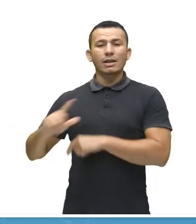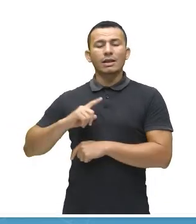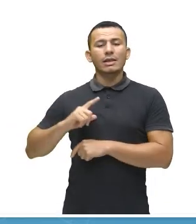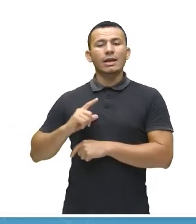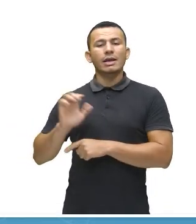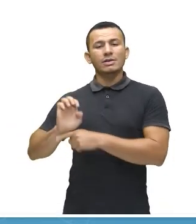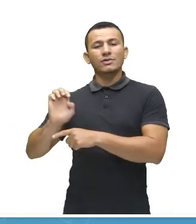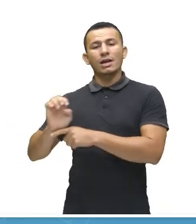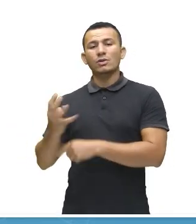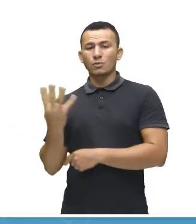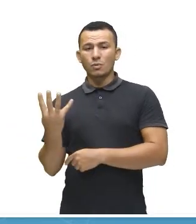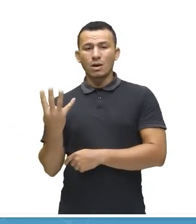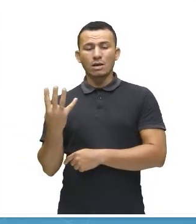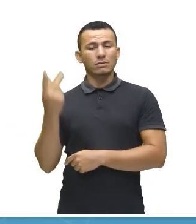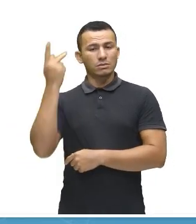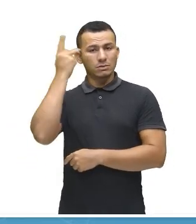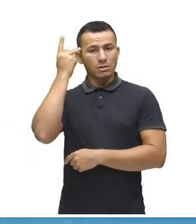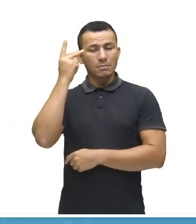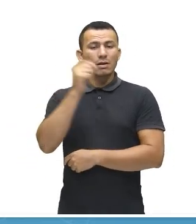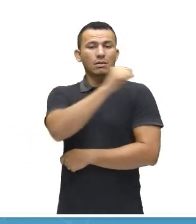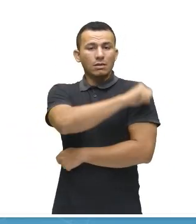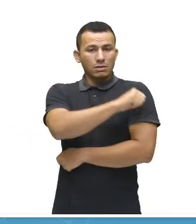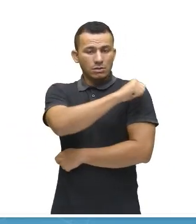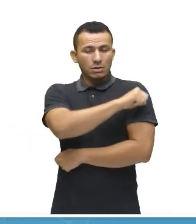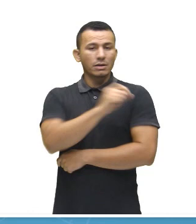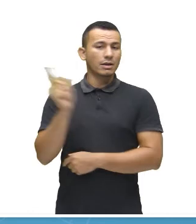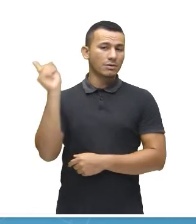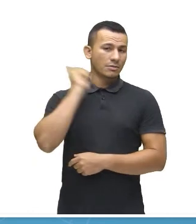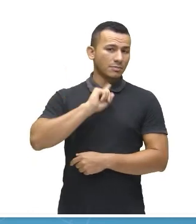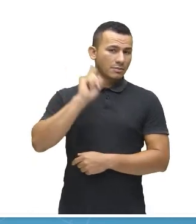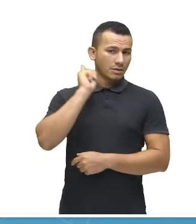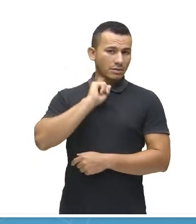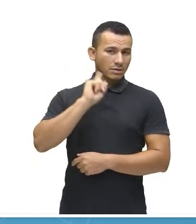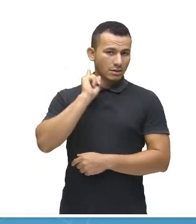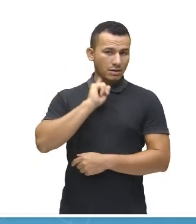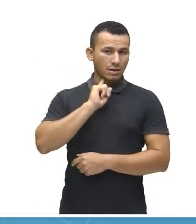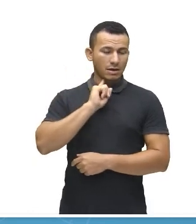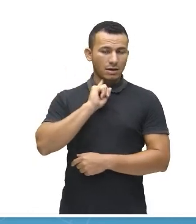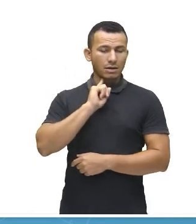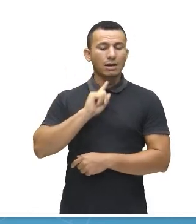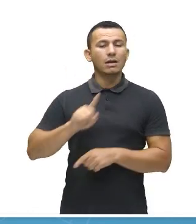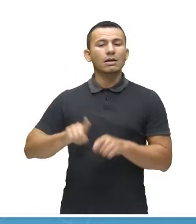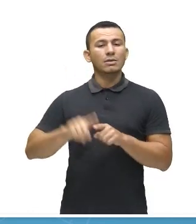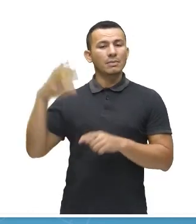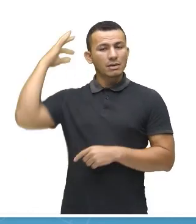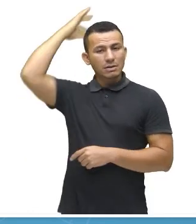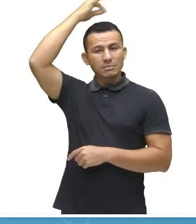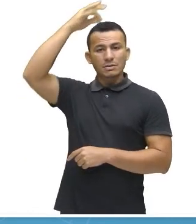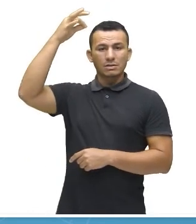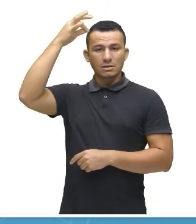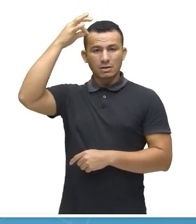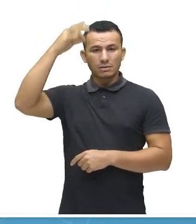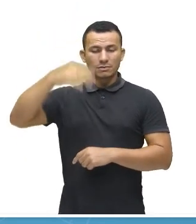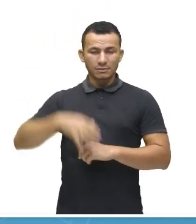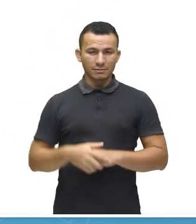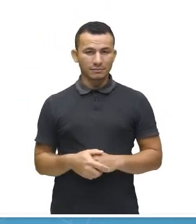estados: São Paulo, Rio de Janeiro, Minas Gerais e o Espírito Santo, tá